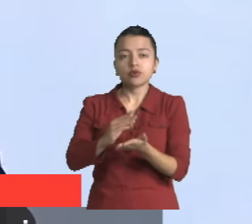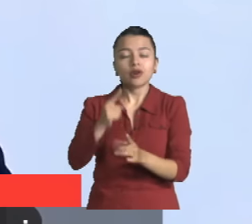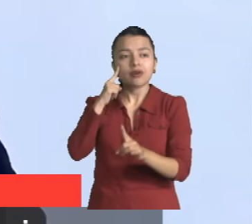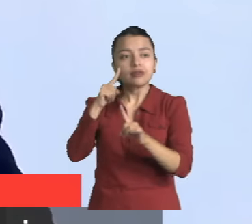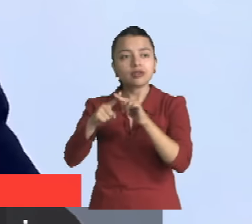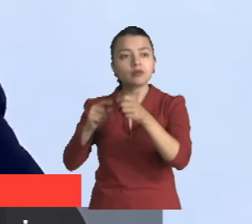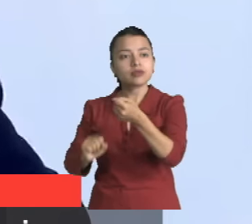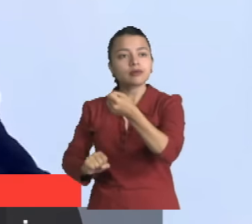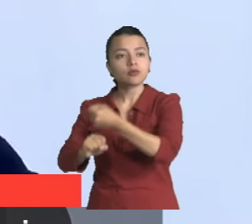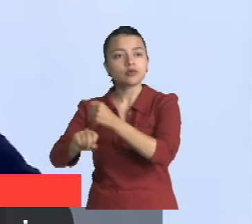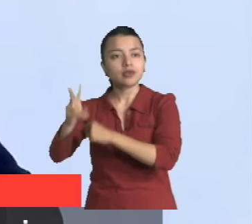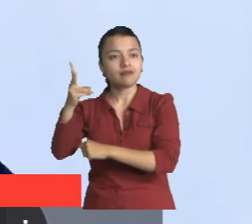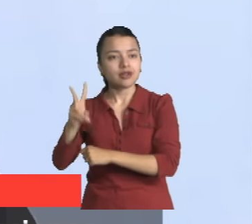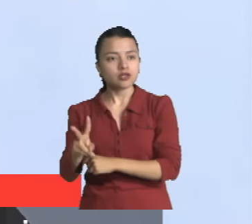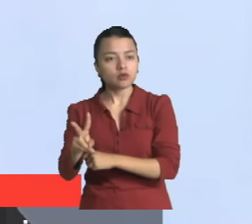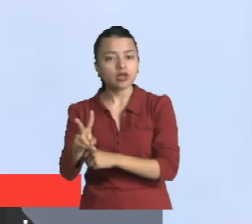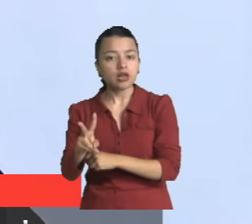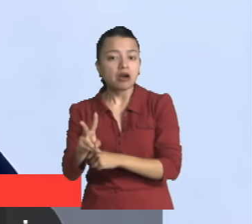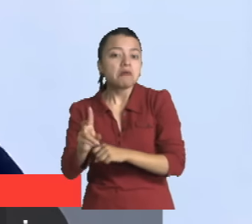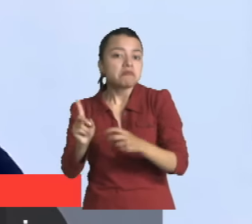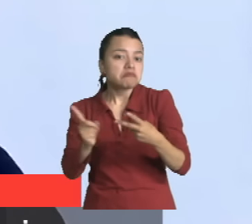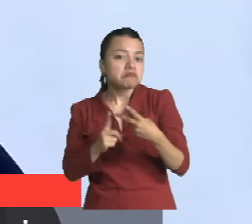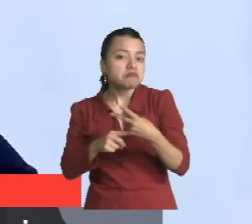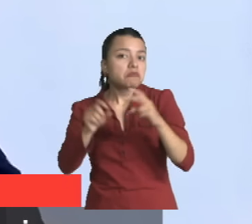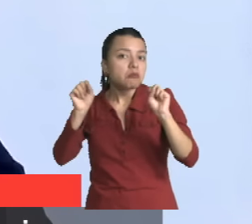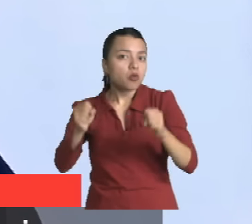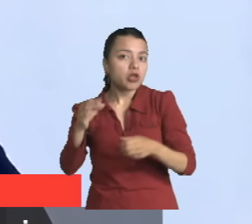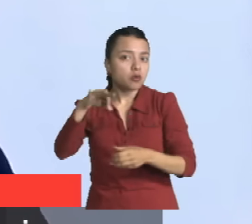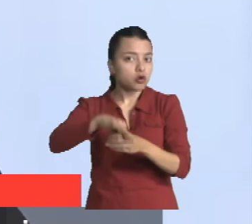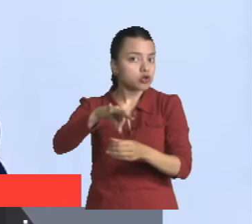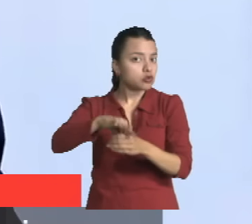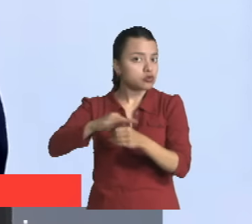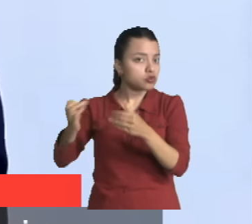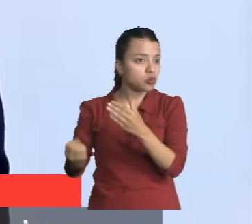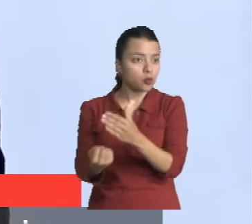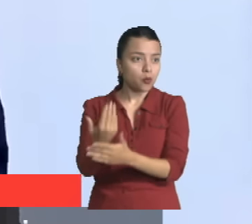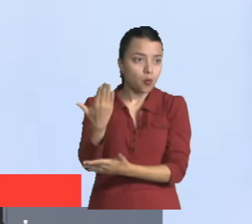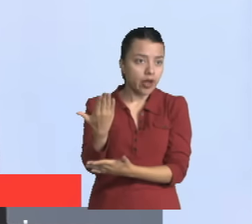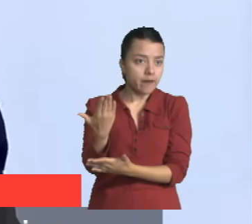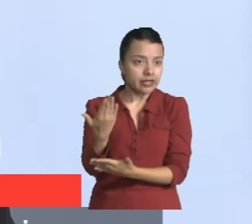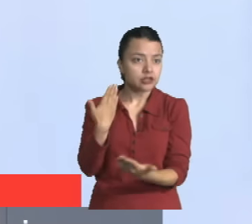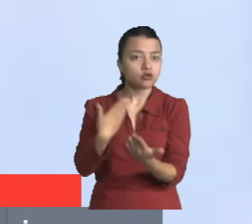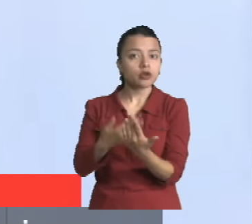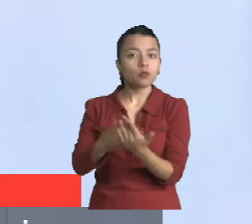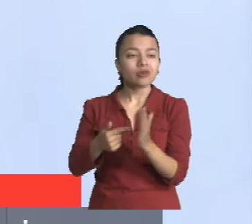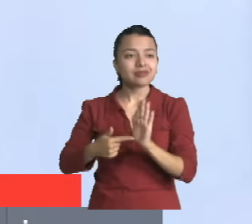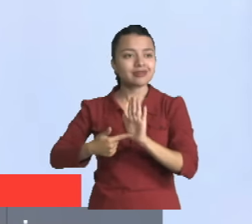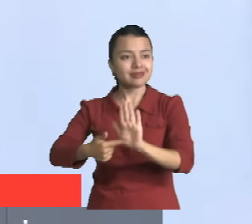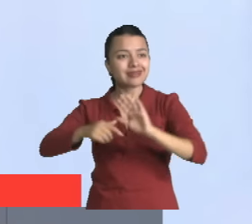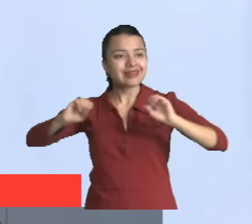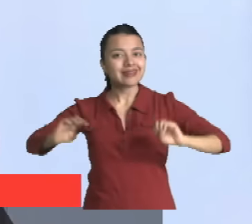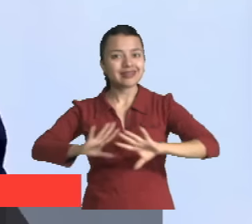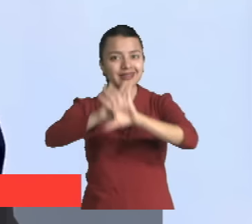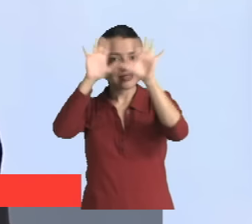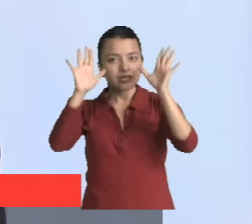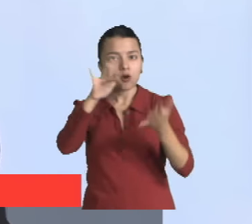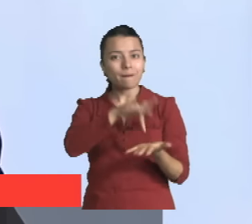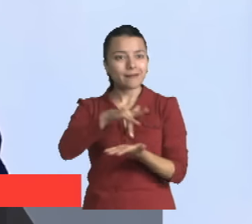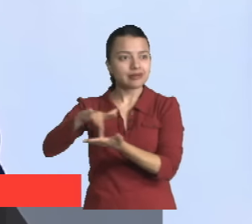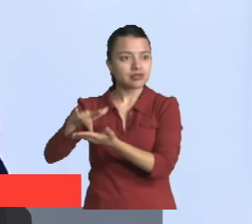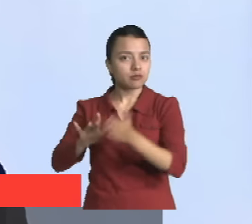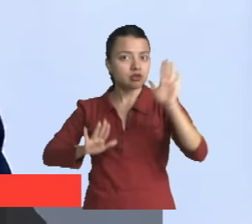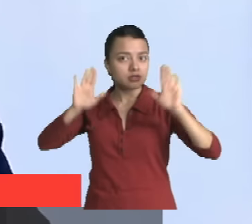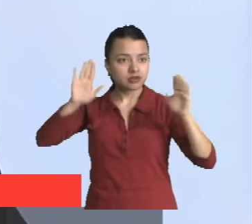Venezuela, quem sabe até convocar uma nova eleições, estabelecer um critério de participação de todos os candidatos, criar um